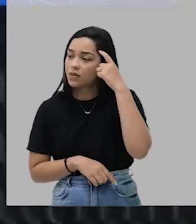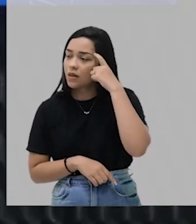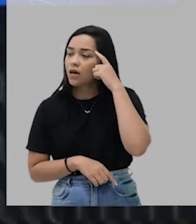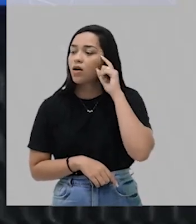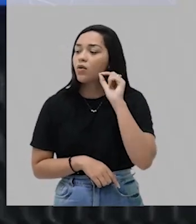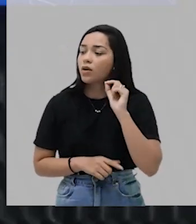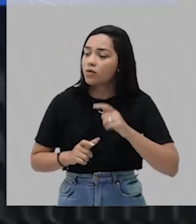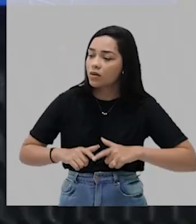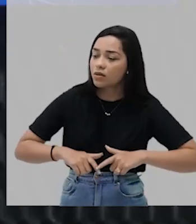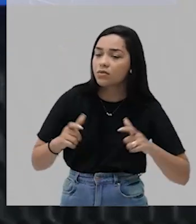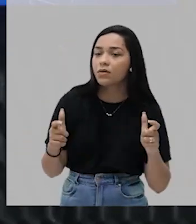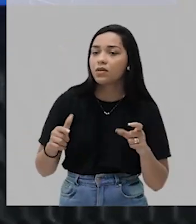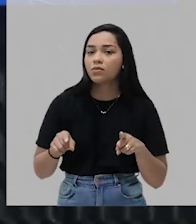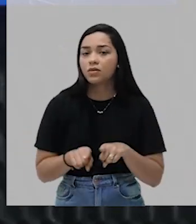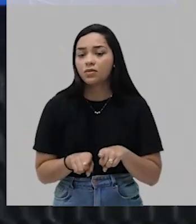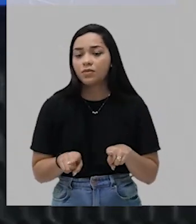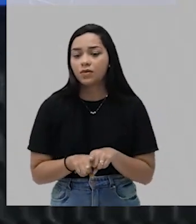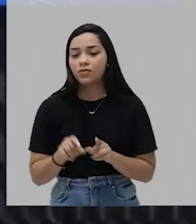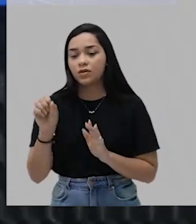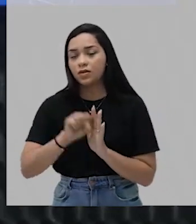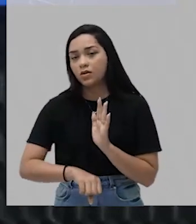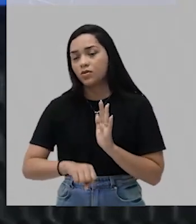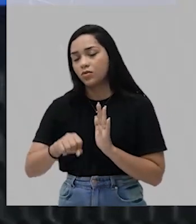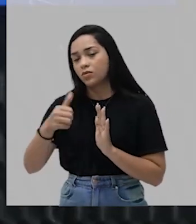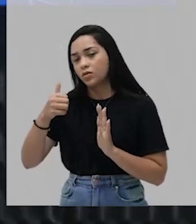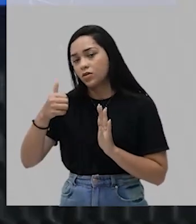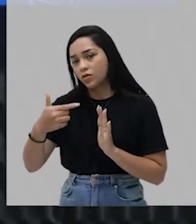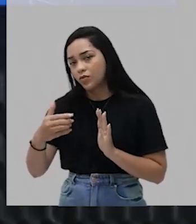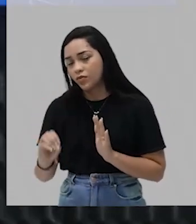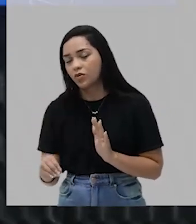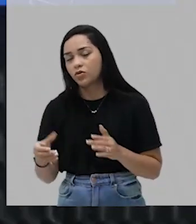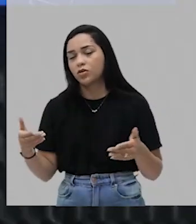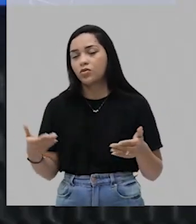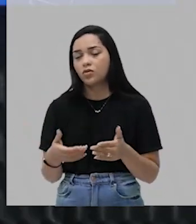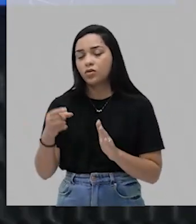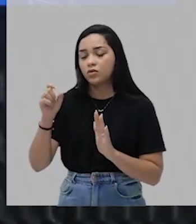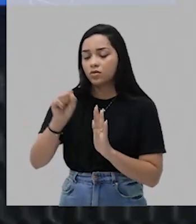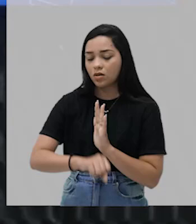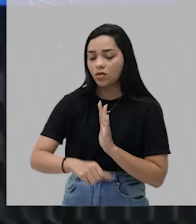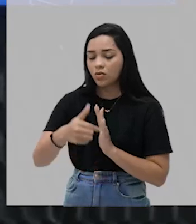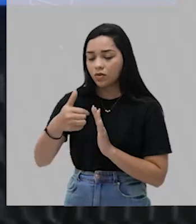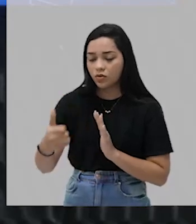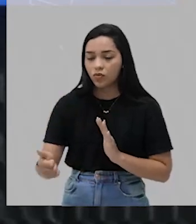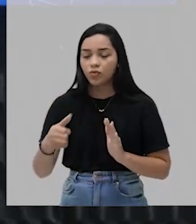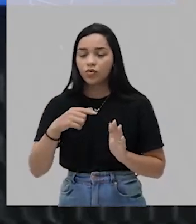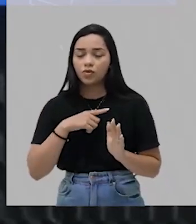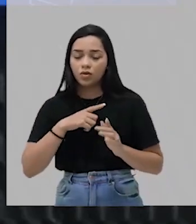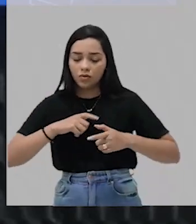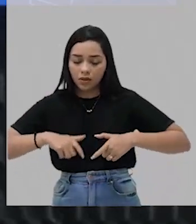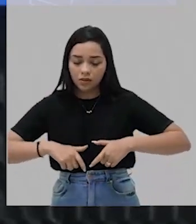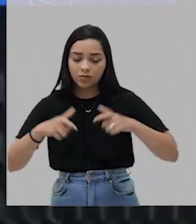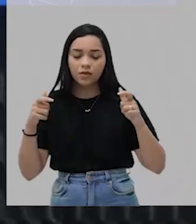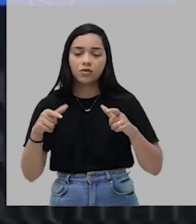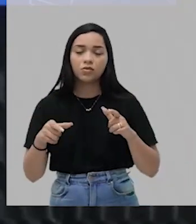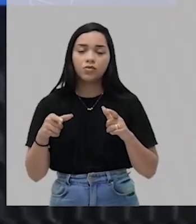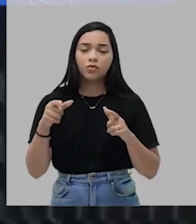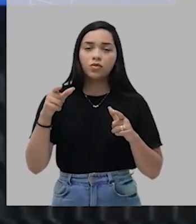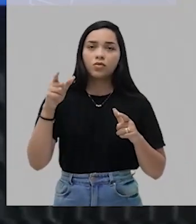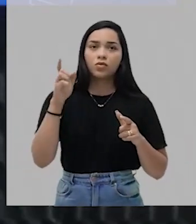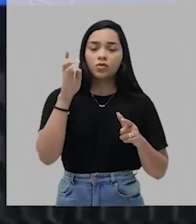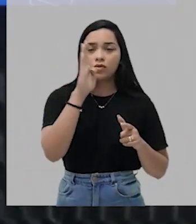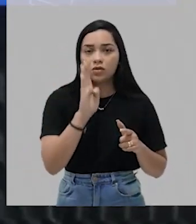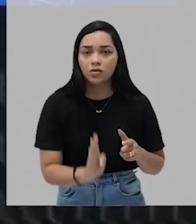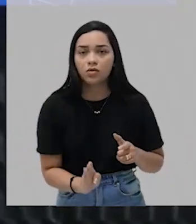em um crescimento no final do século XX e agora do século XXI, um crescimento nacional,